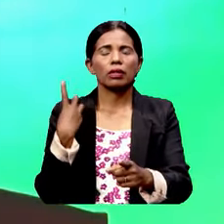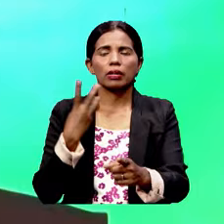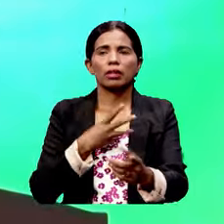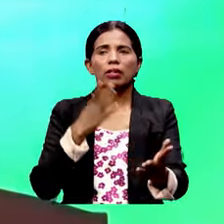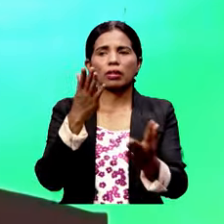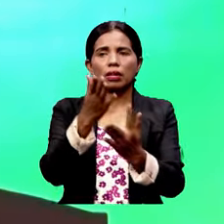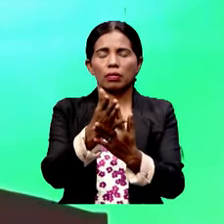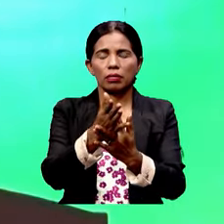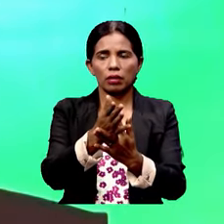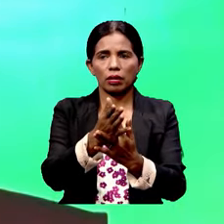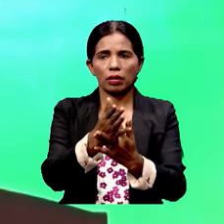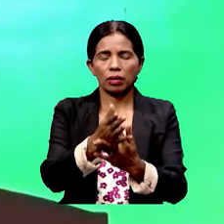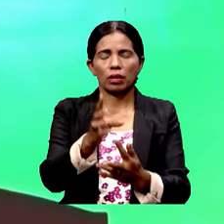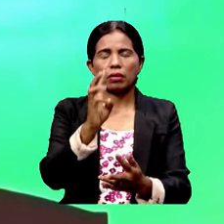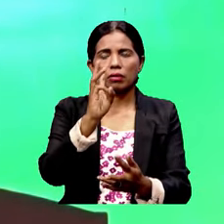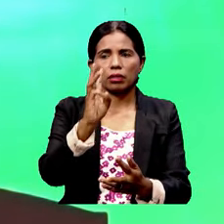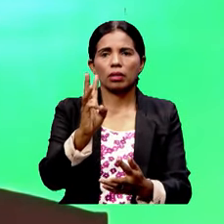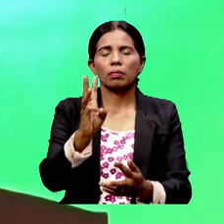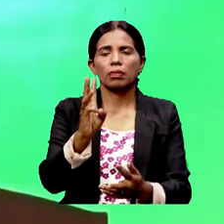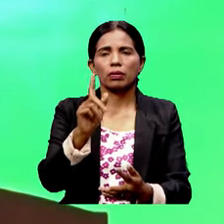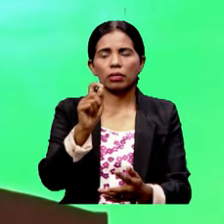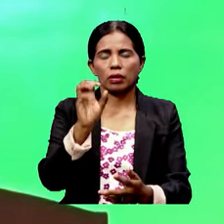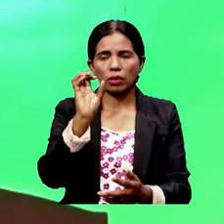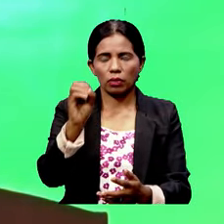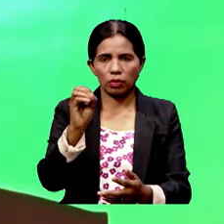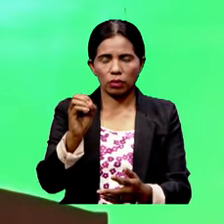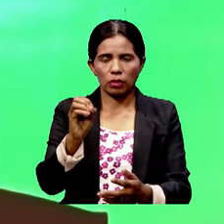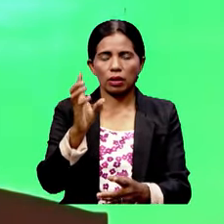WTO fixona e a dia 26 de Fevereiro.